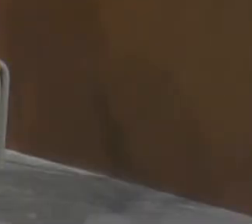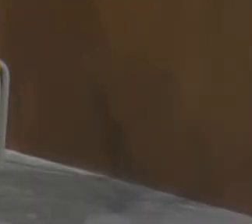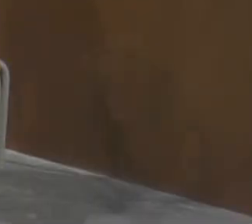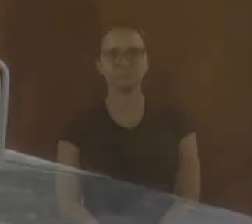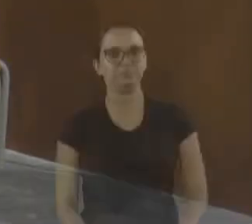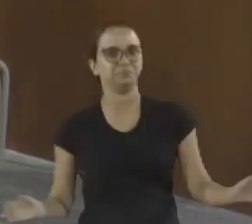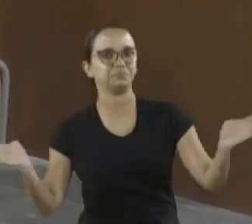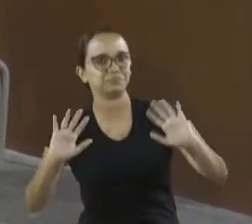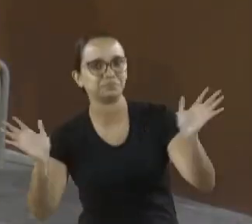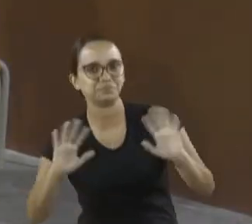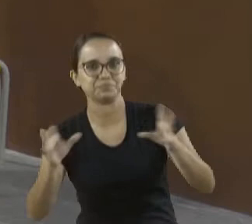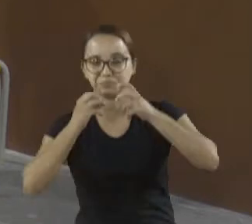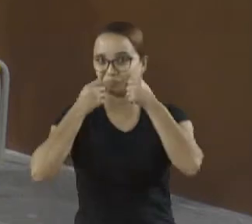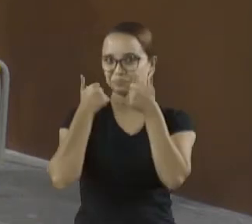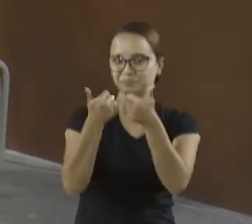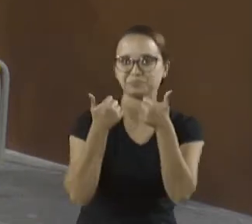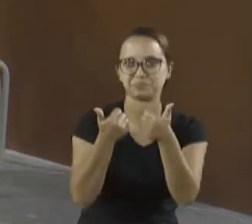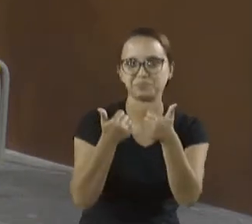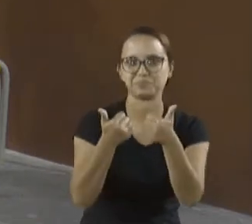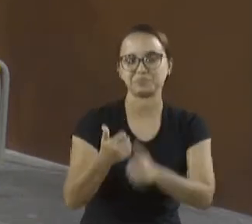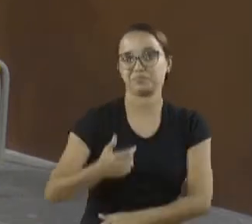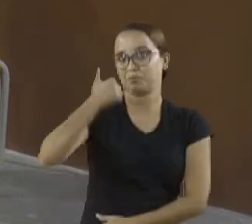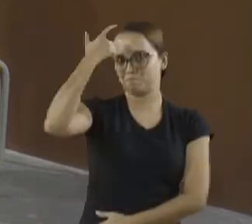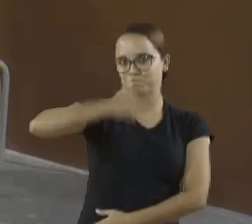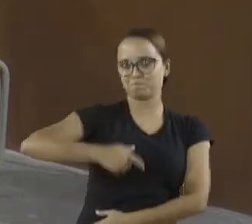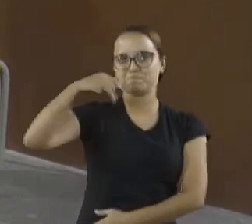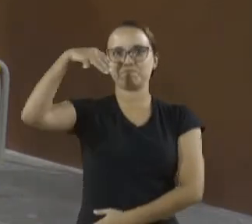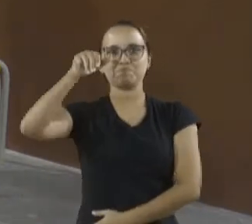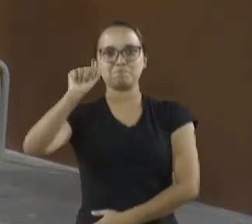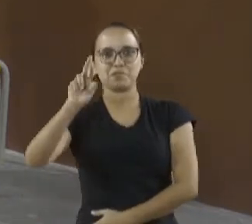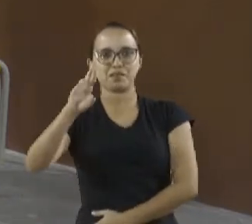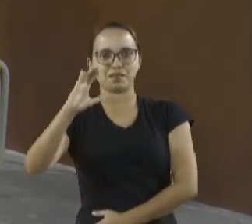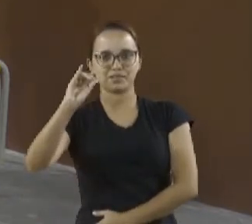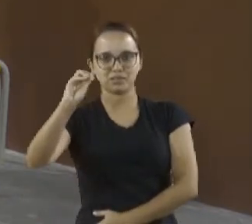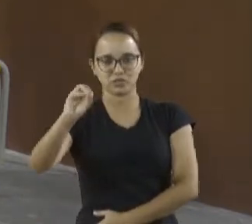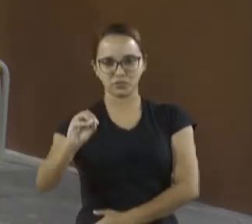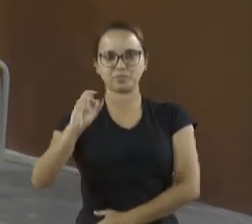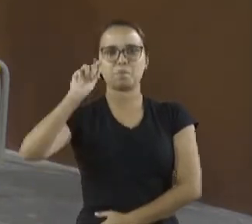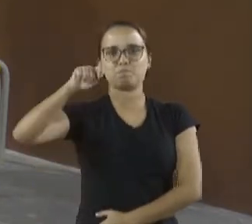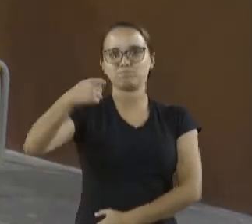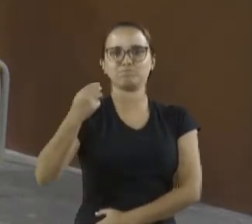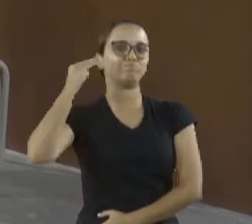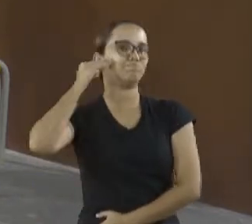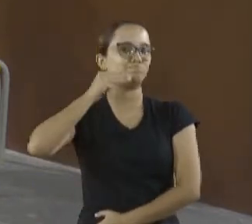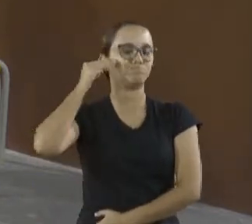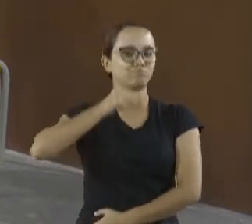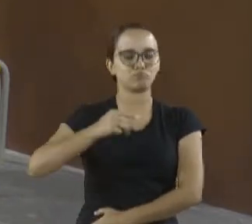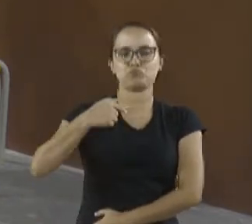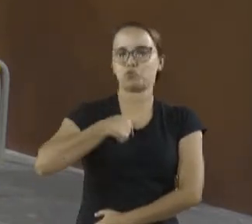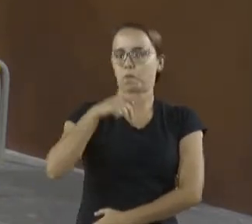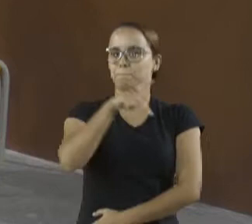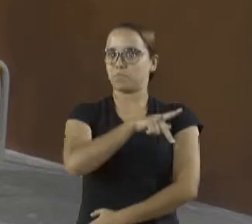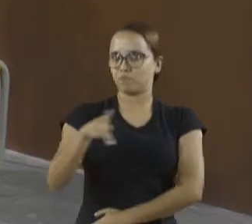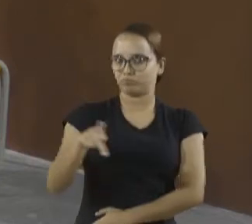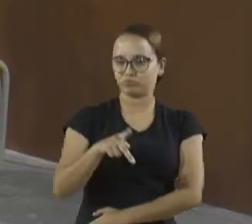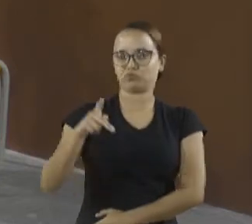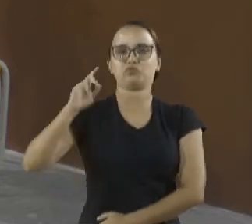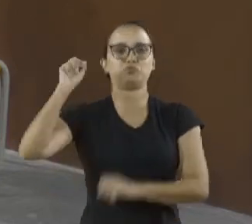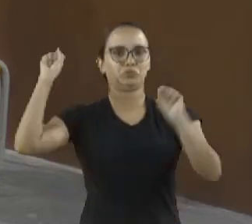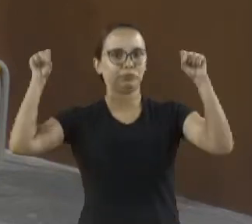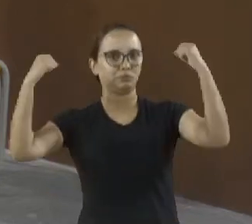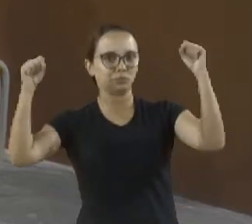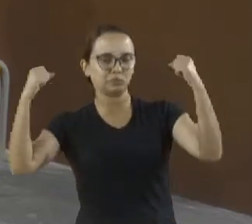Oi pessoal, tudo bom? Meu nome é Márcio Menezes, eu sou profissional da Educação Física e estou aqui no